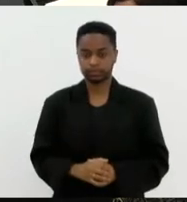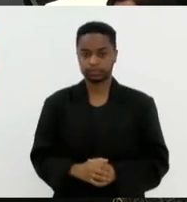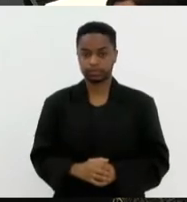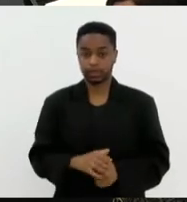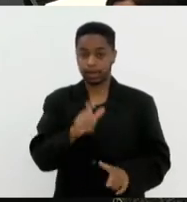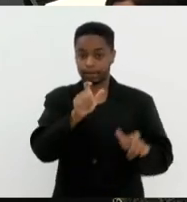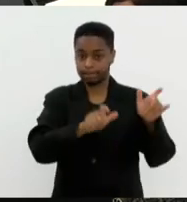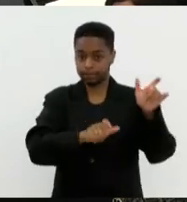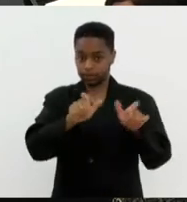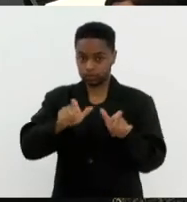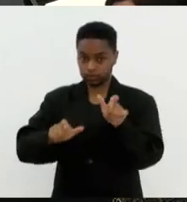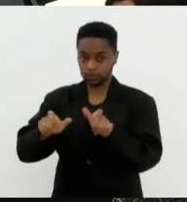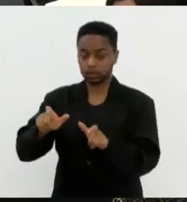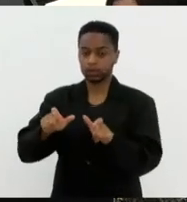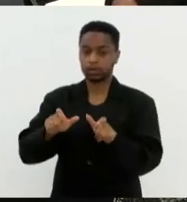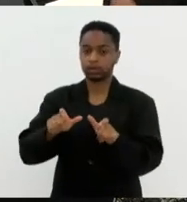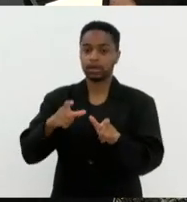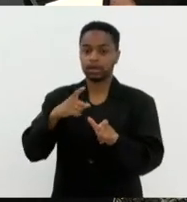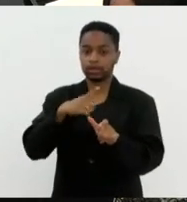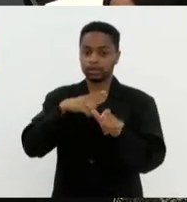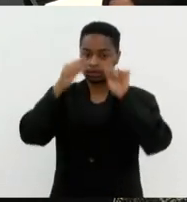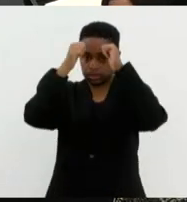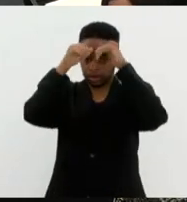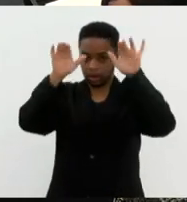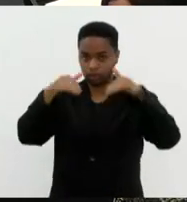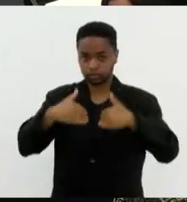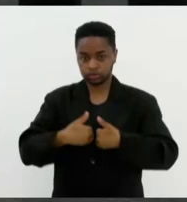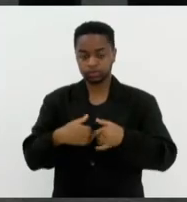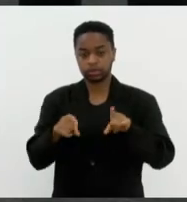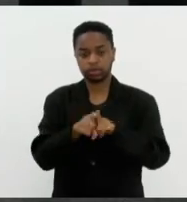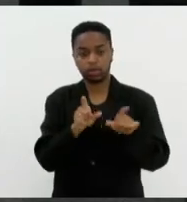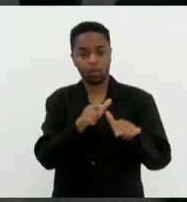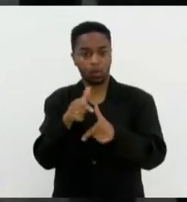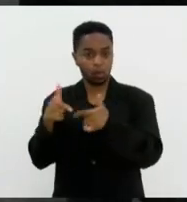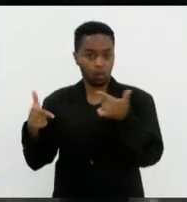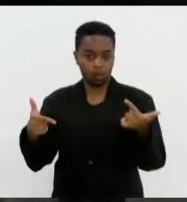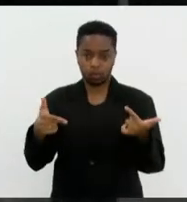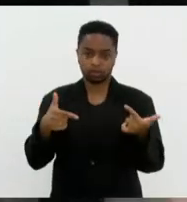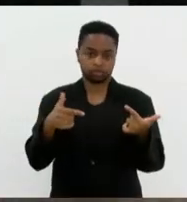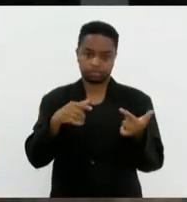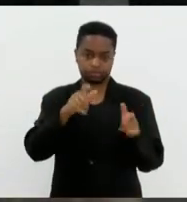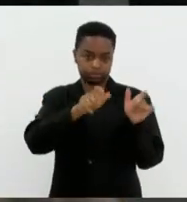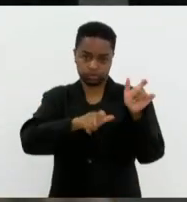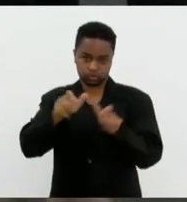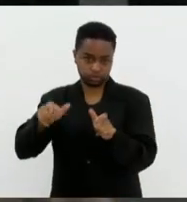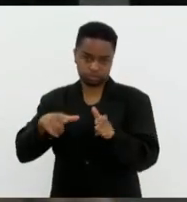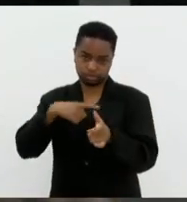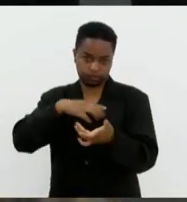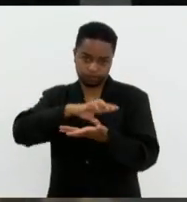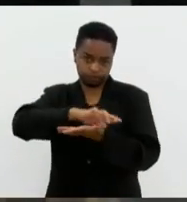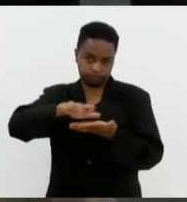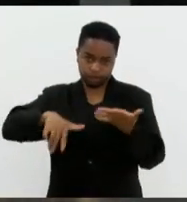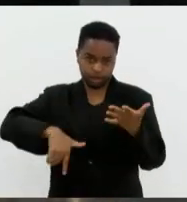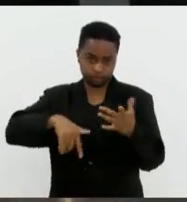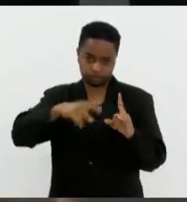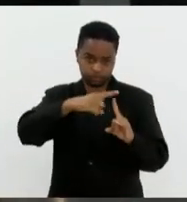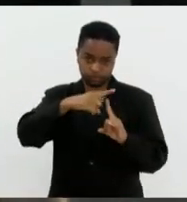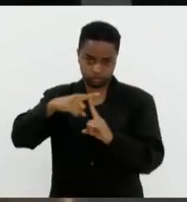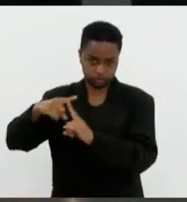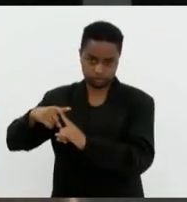com transtorno de espectro autista e outros de hiperatividade, vários outros